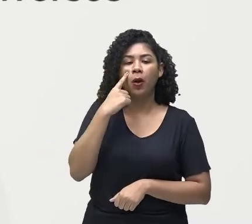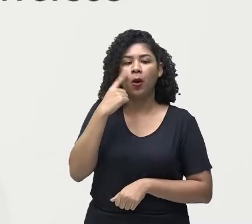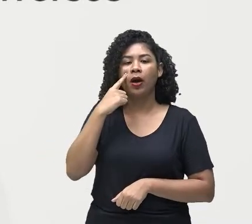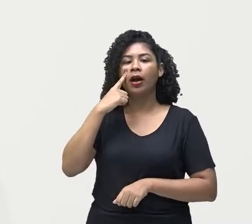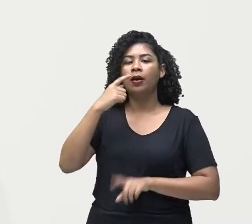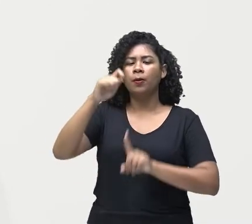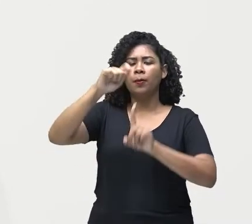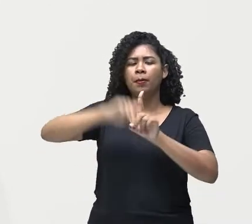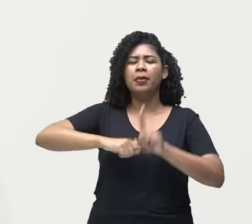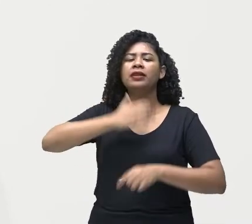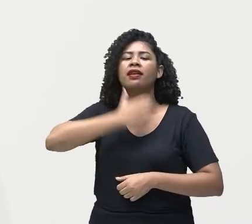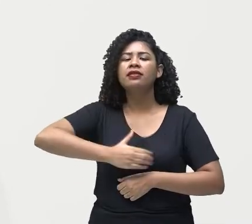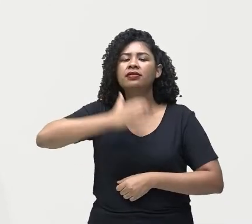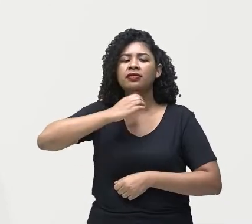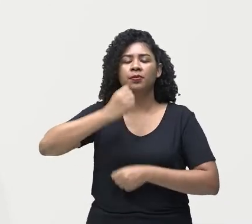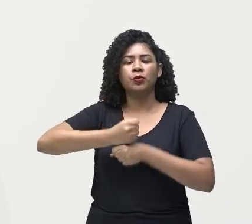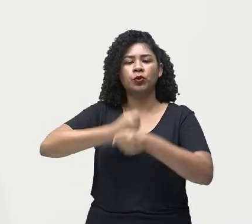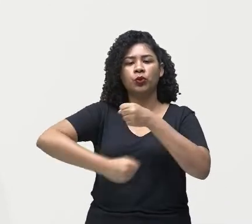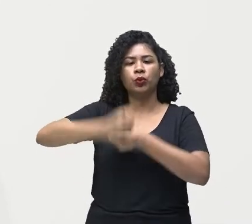de 2021,